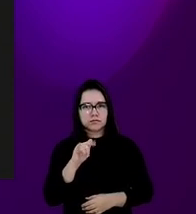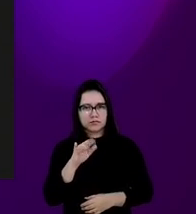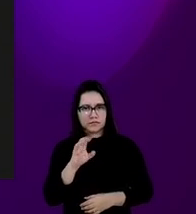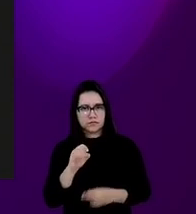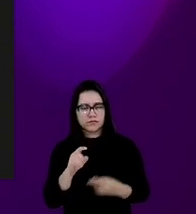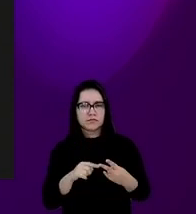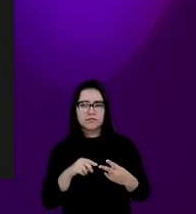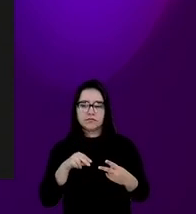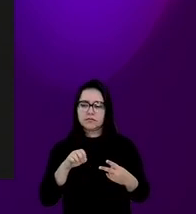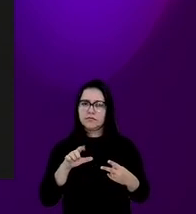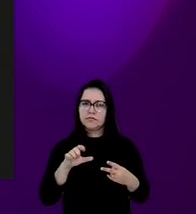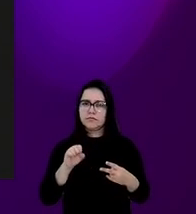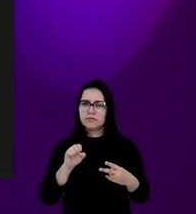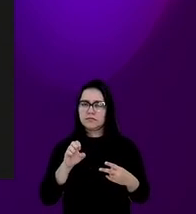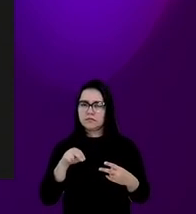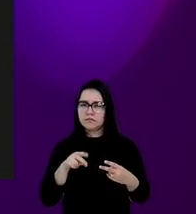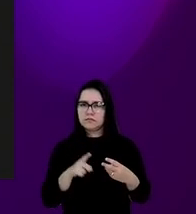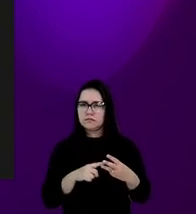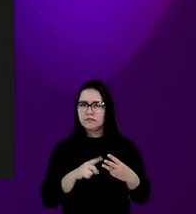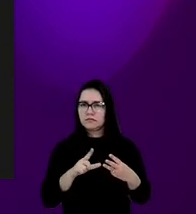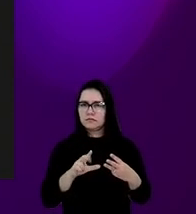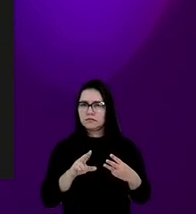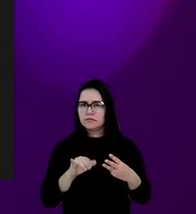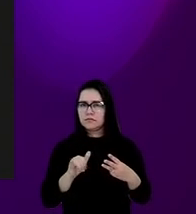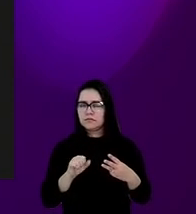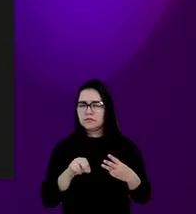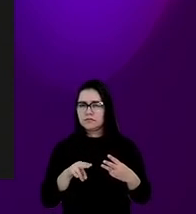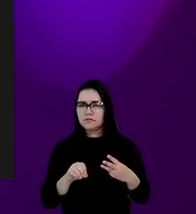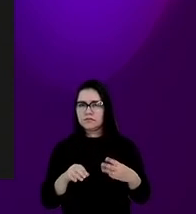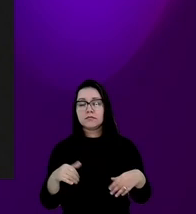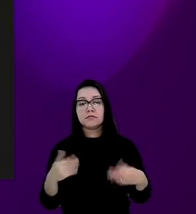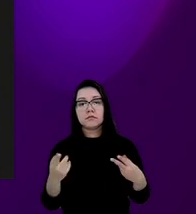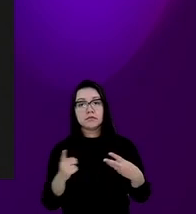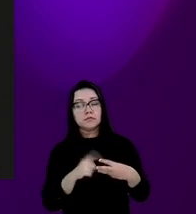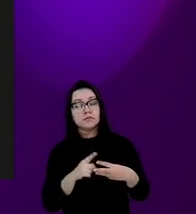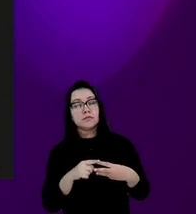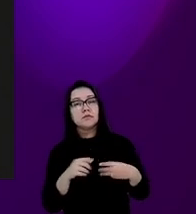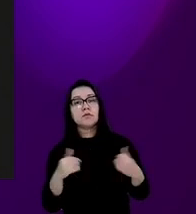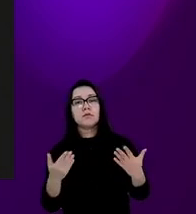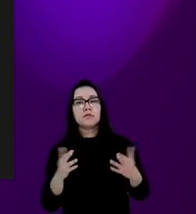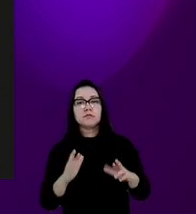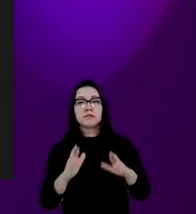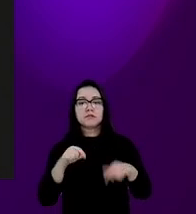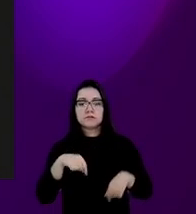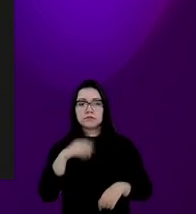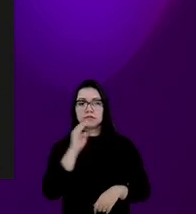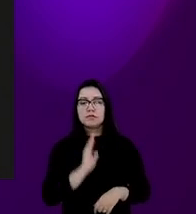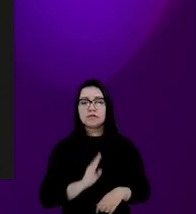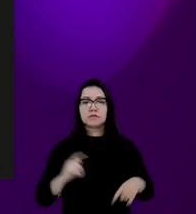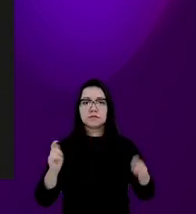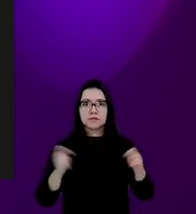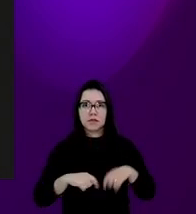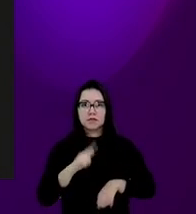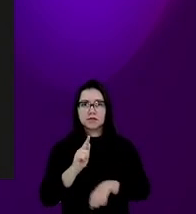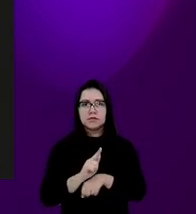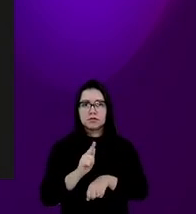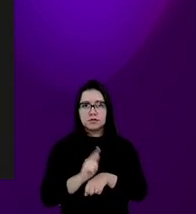que contar, o Ângelo e o Nelson, qual é a expectativa no Brasil de como fazer esta gestão de